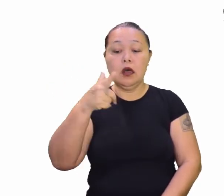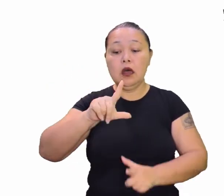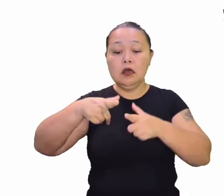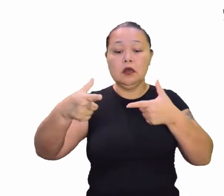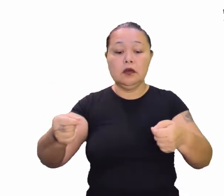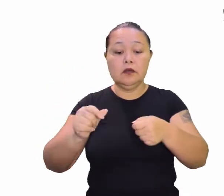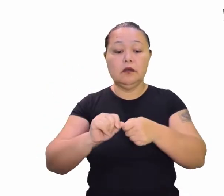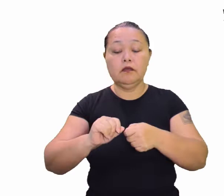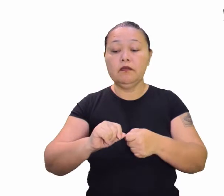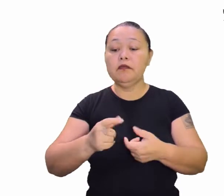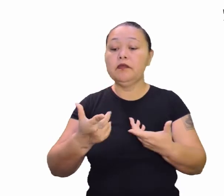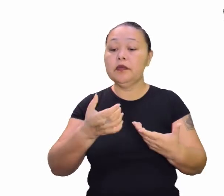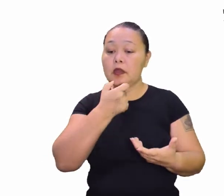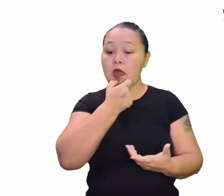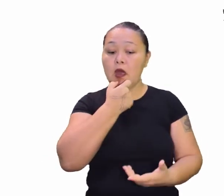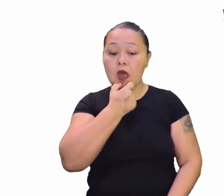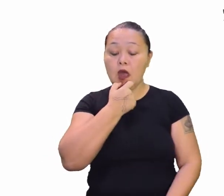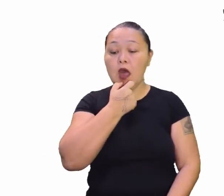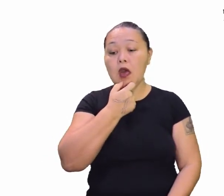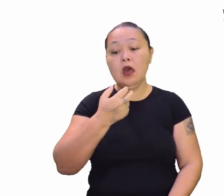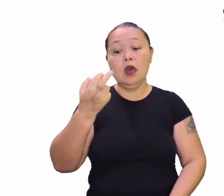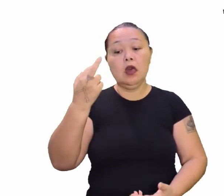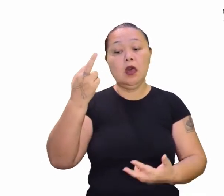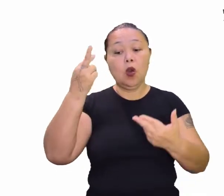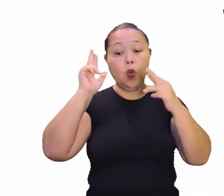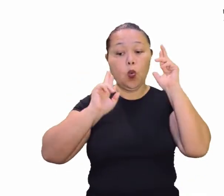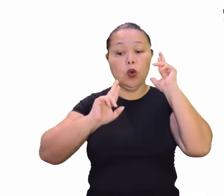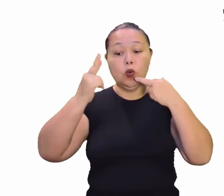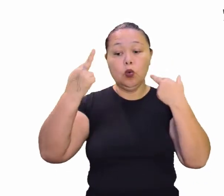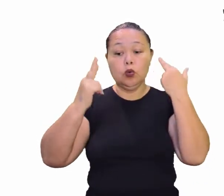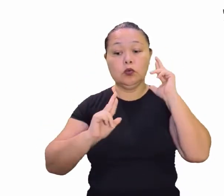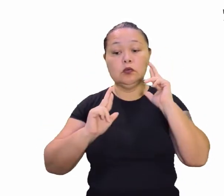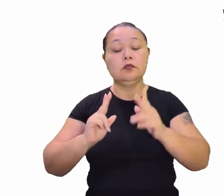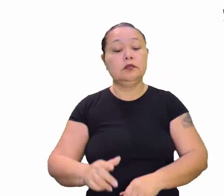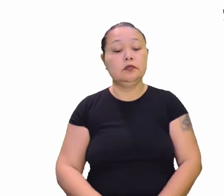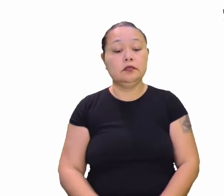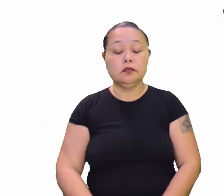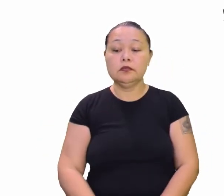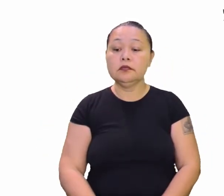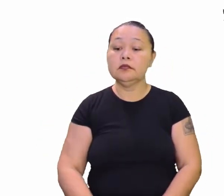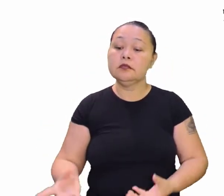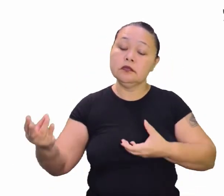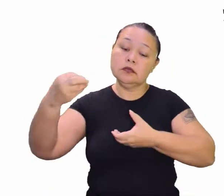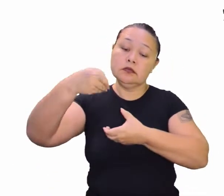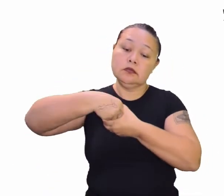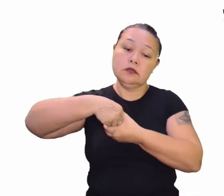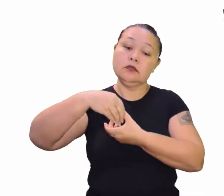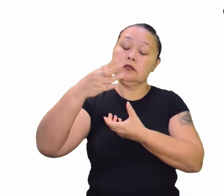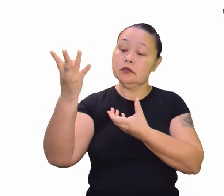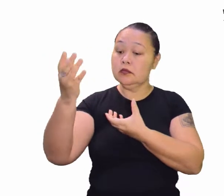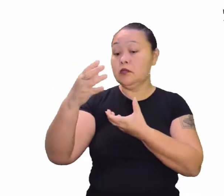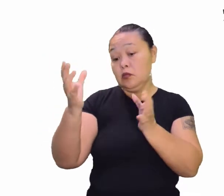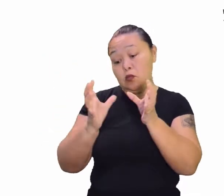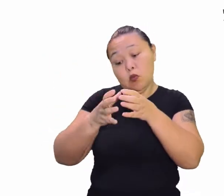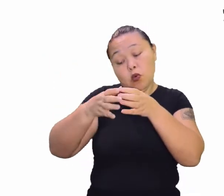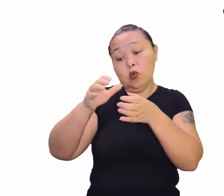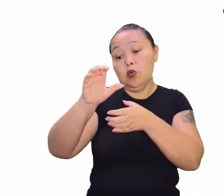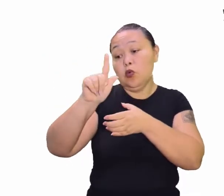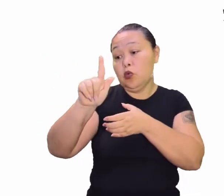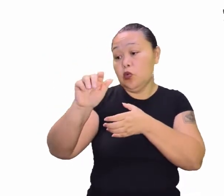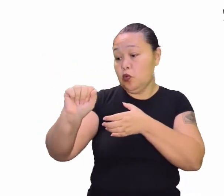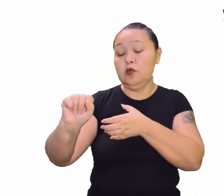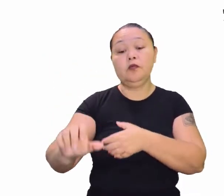Itália, Japão, Reino Unido e a Rússia. Fazem parte aí do G8, né, professor? Que Isso,